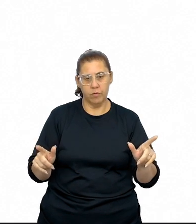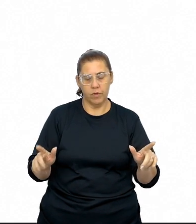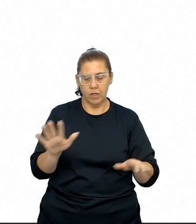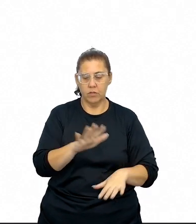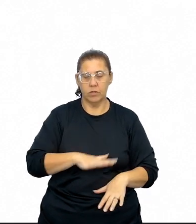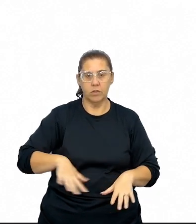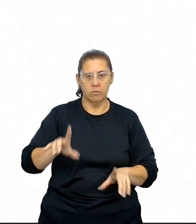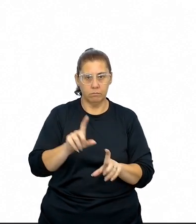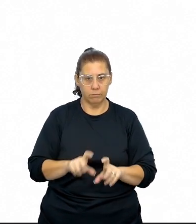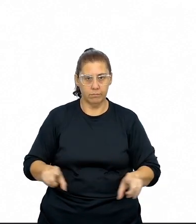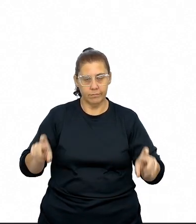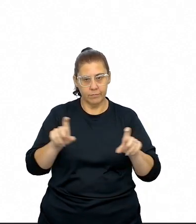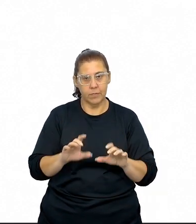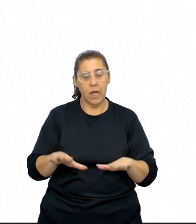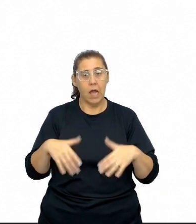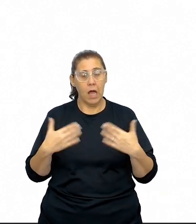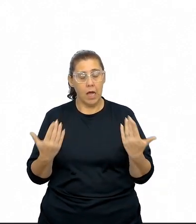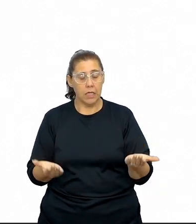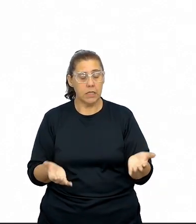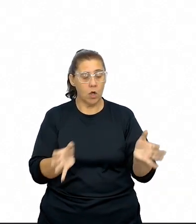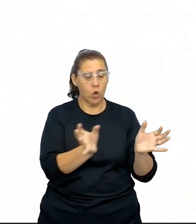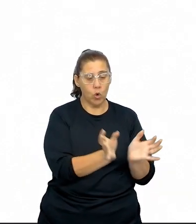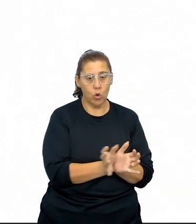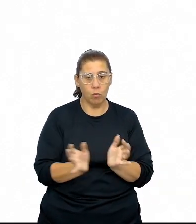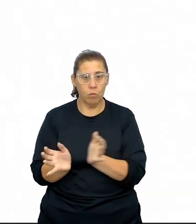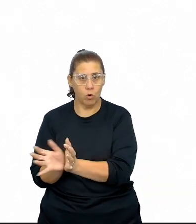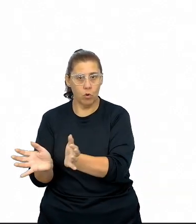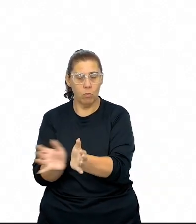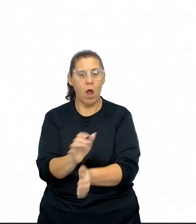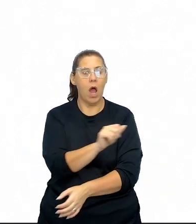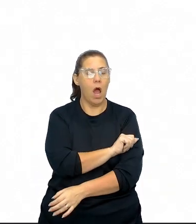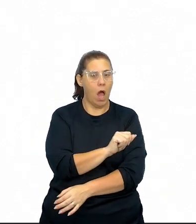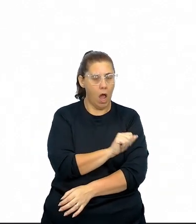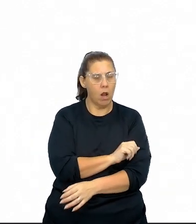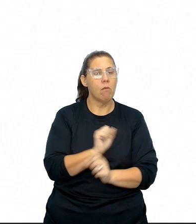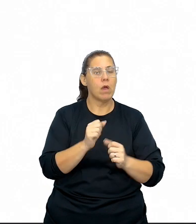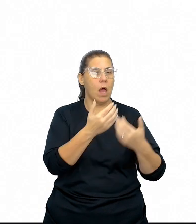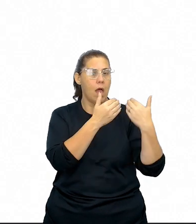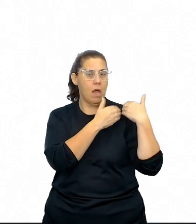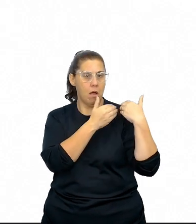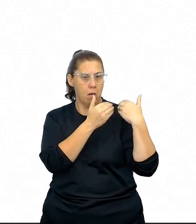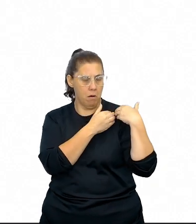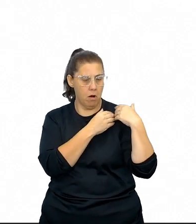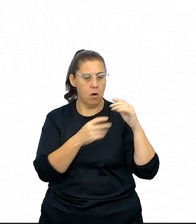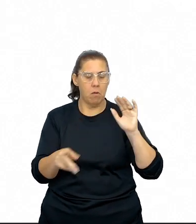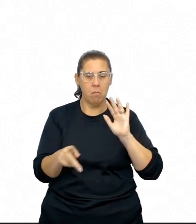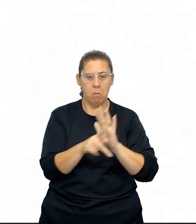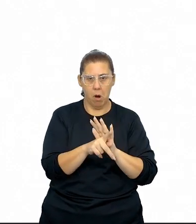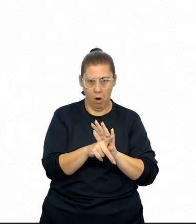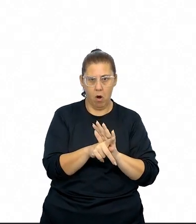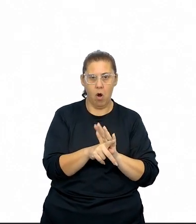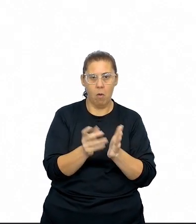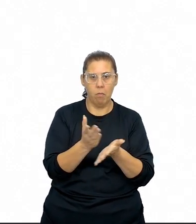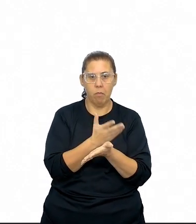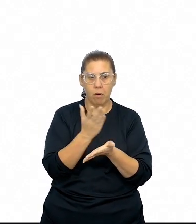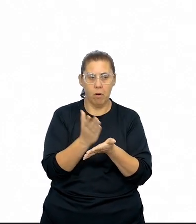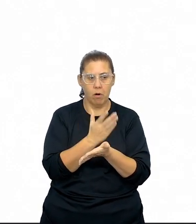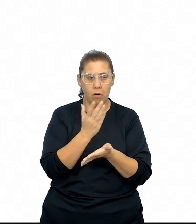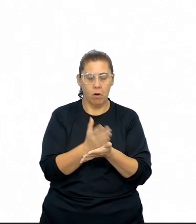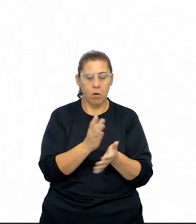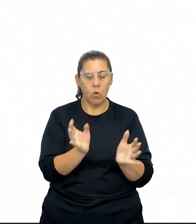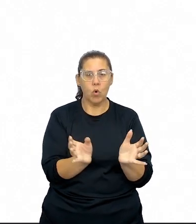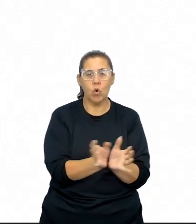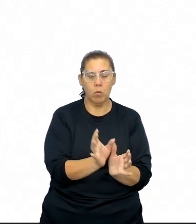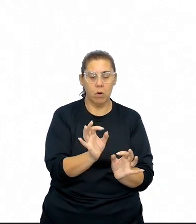eletrônicos. Assim, cada grupo de estudantes pode ficar responsável por criar o seu álbum relacionado a um filo